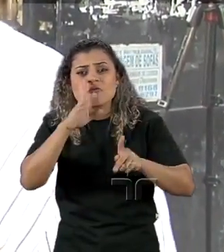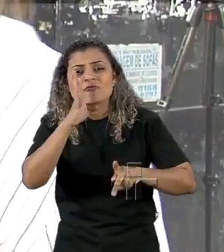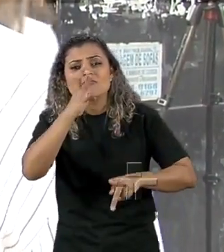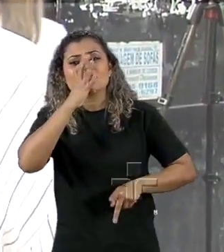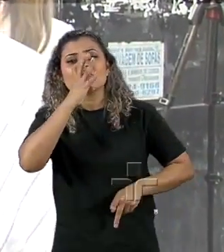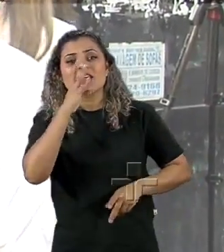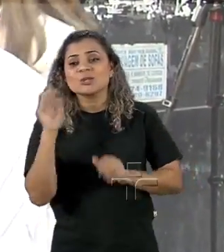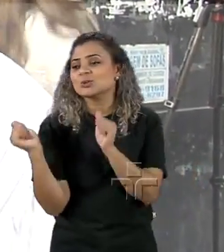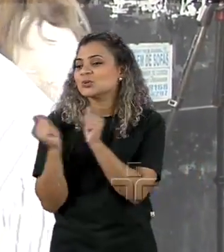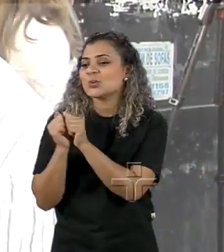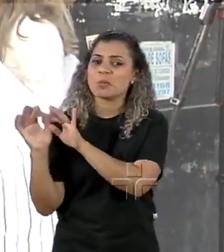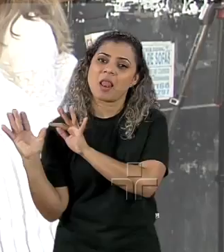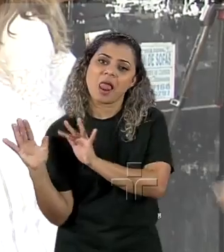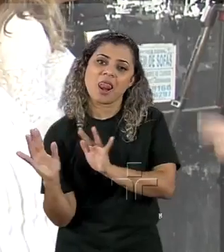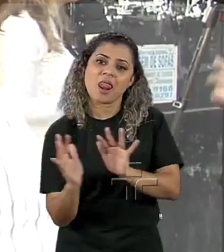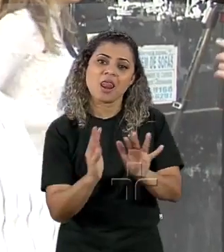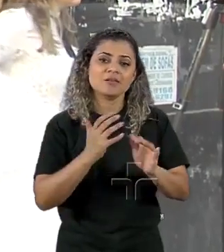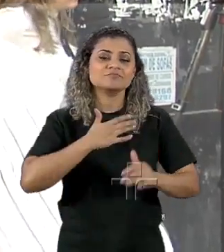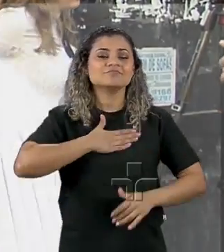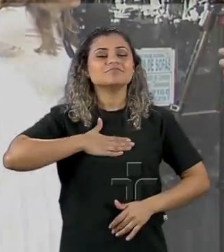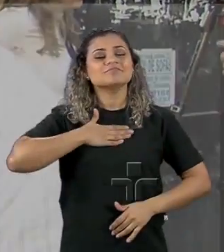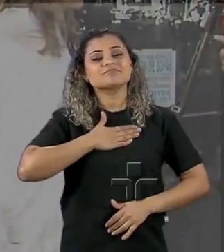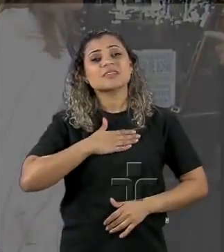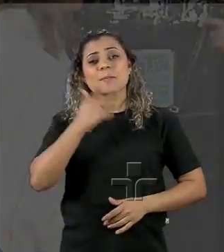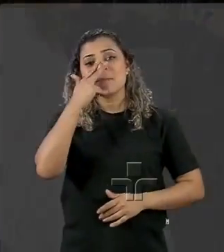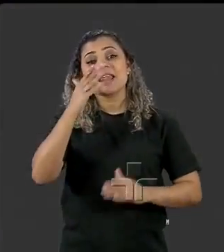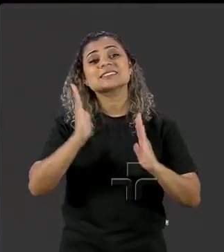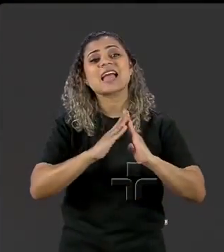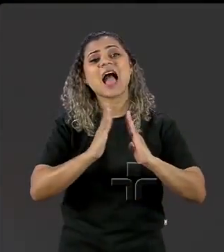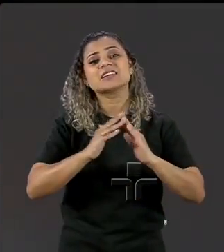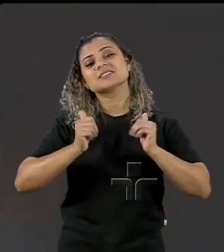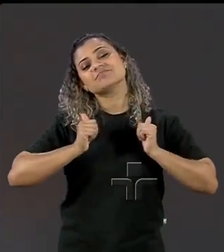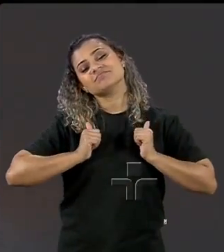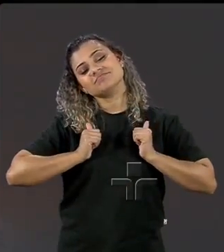vem junto, entendeu? A gente sente em casa assim.